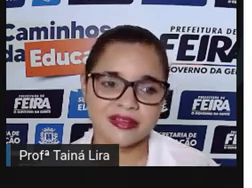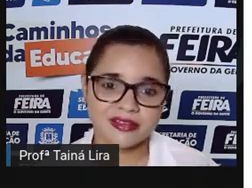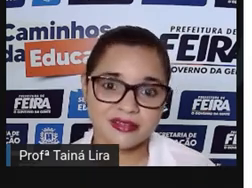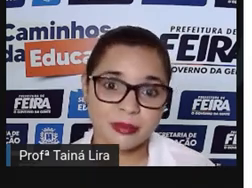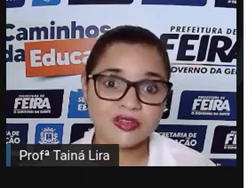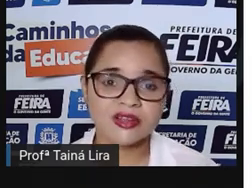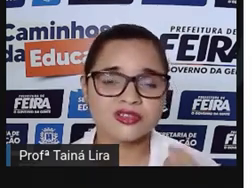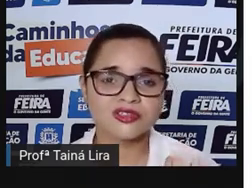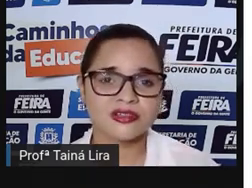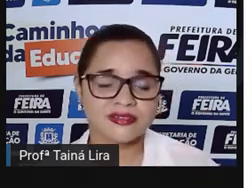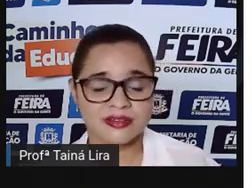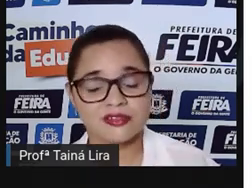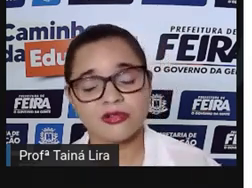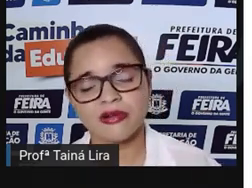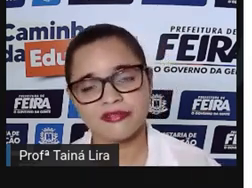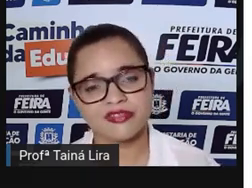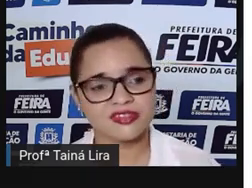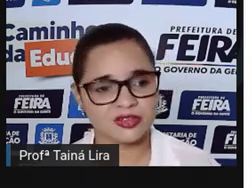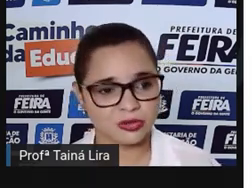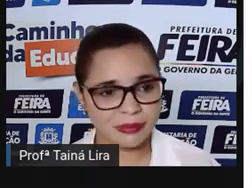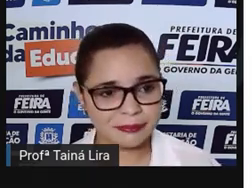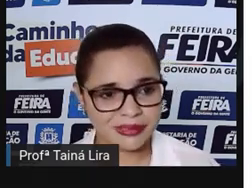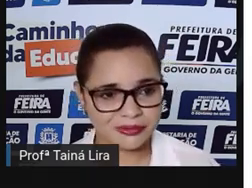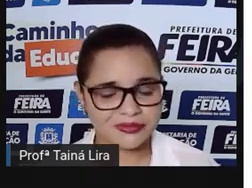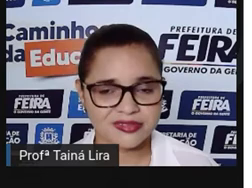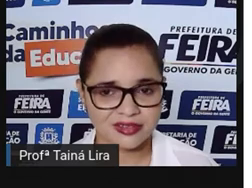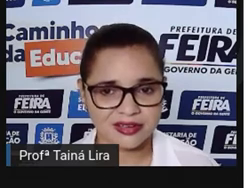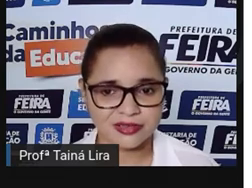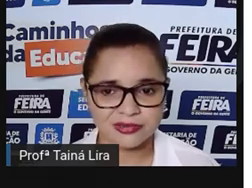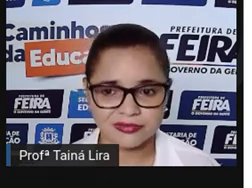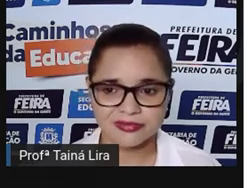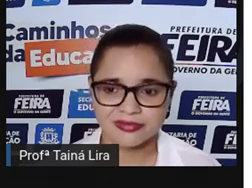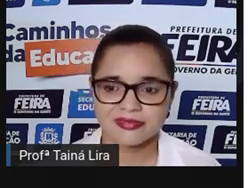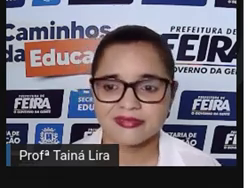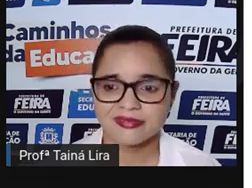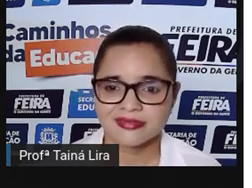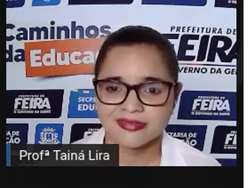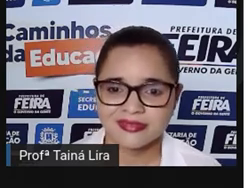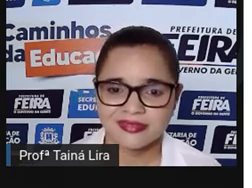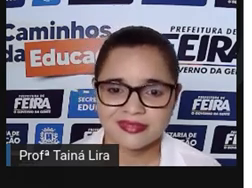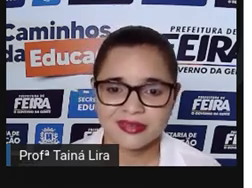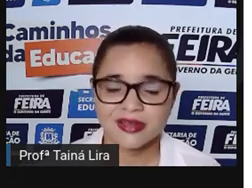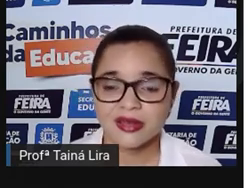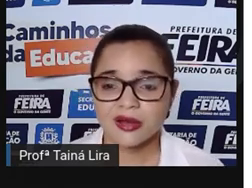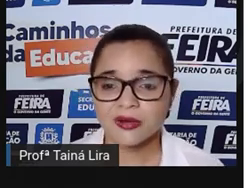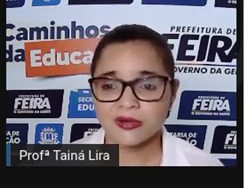começaram aí a ser bastante utilizadas com a invenção do papel, certo?